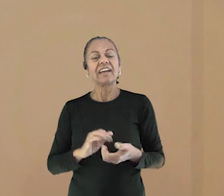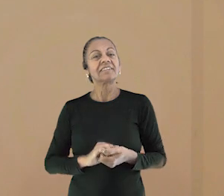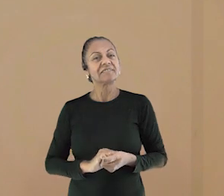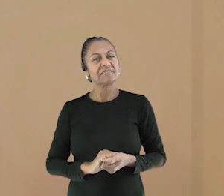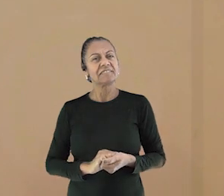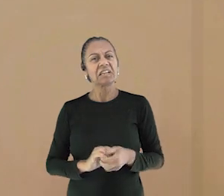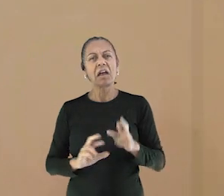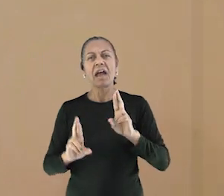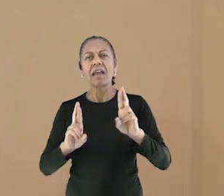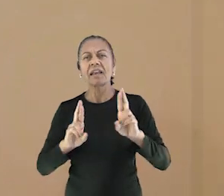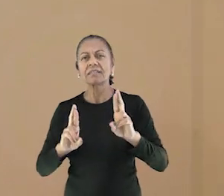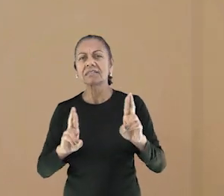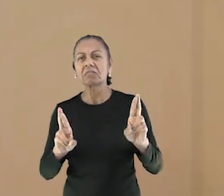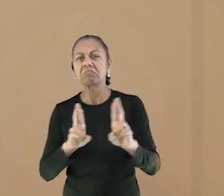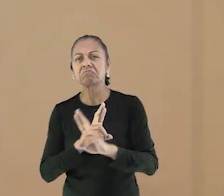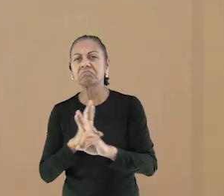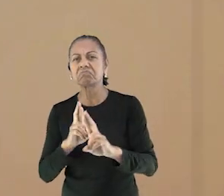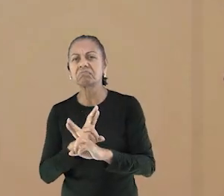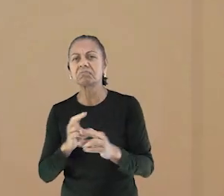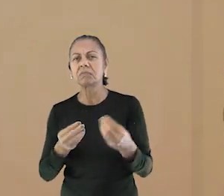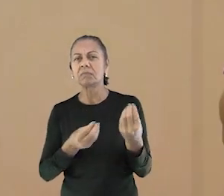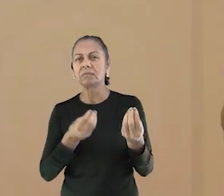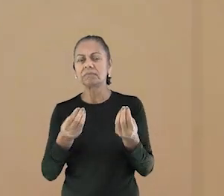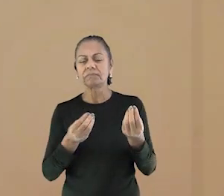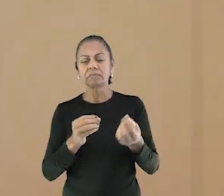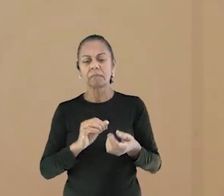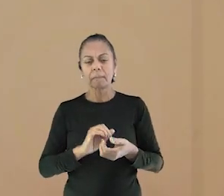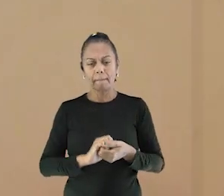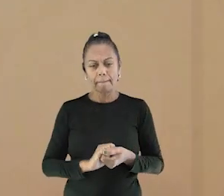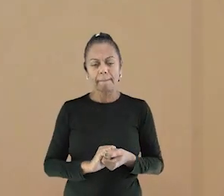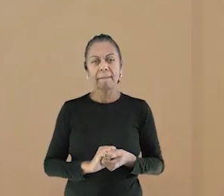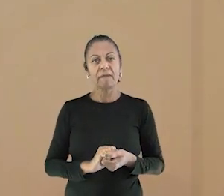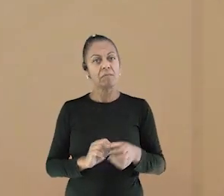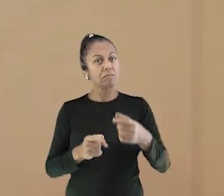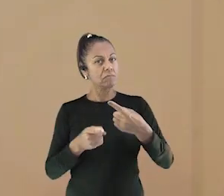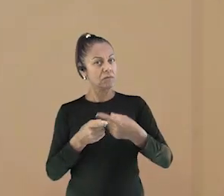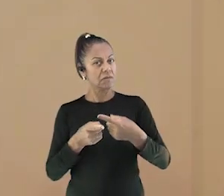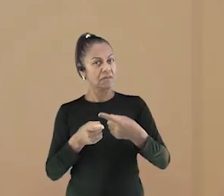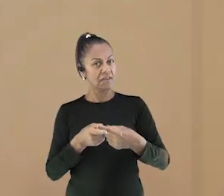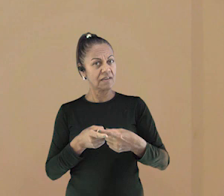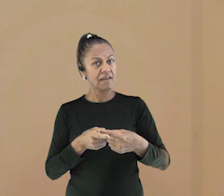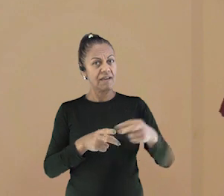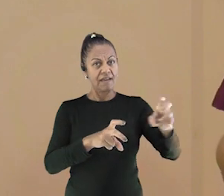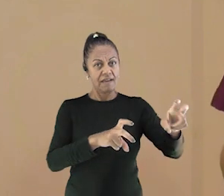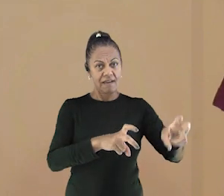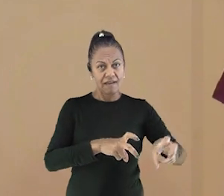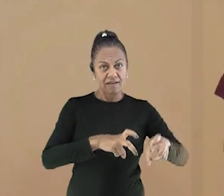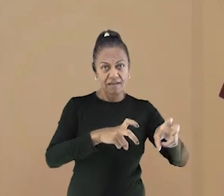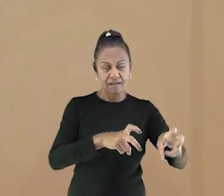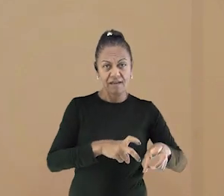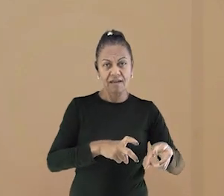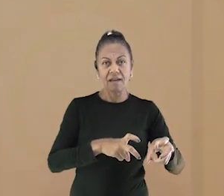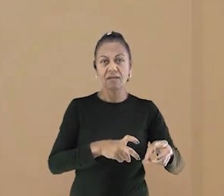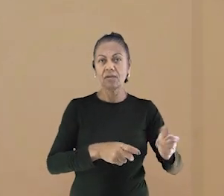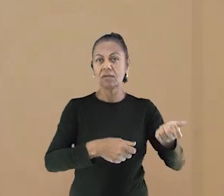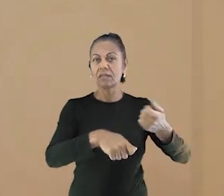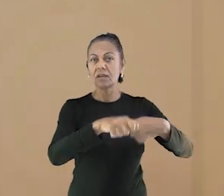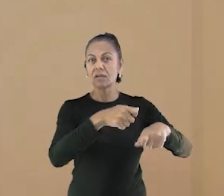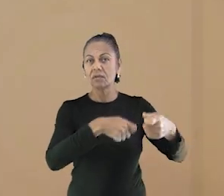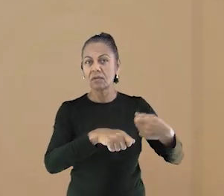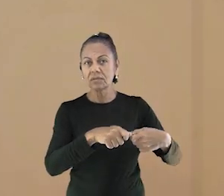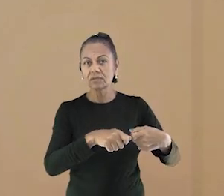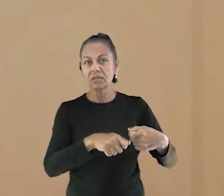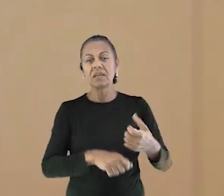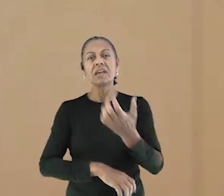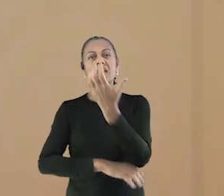muito ultimamente. Por quê? Porque a disputa entre o agronegócio e as regiões de mata nativa estão acontecendo